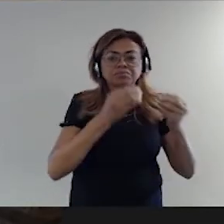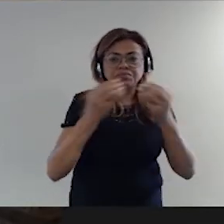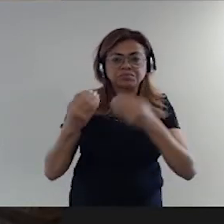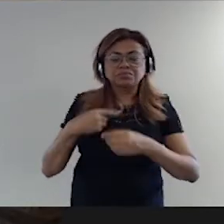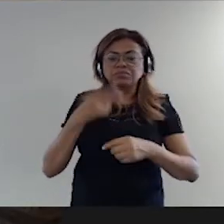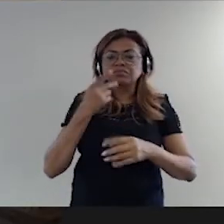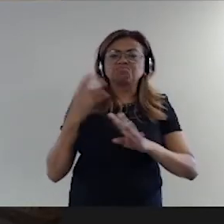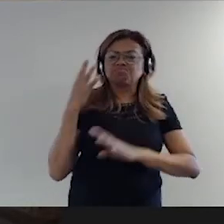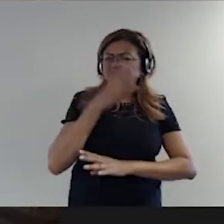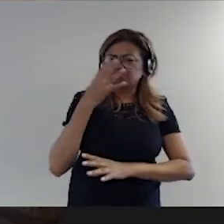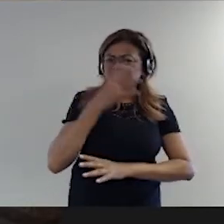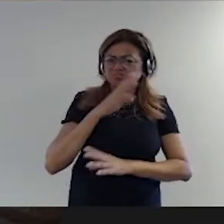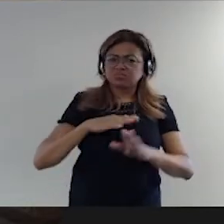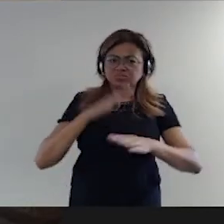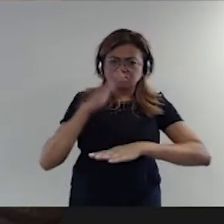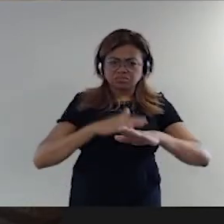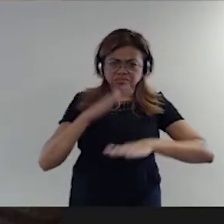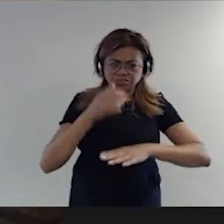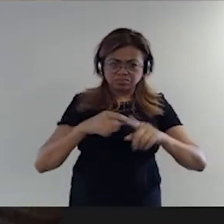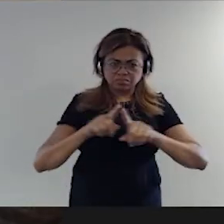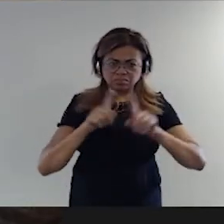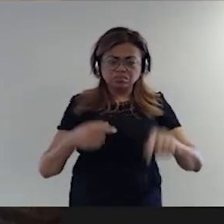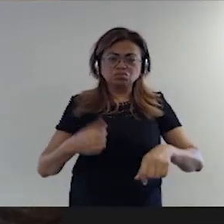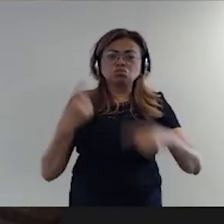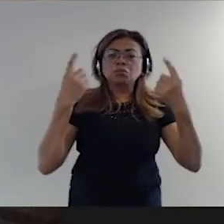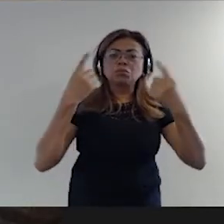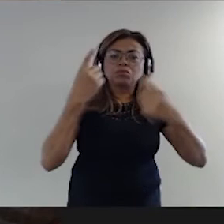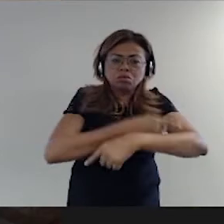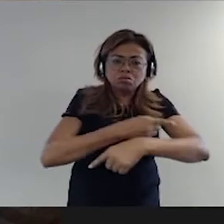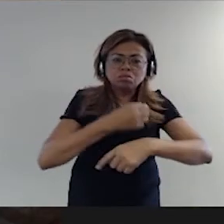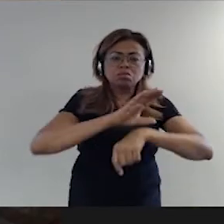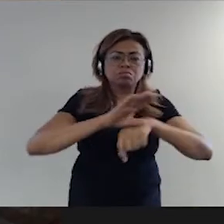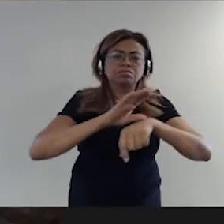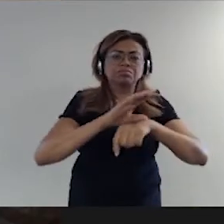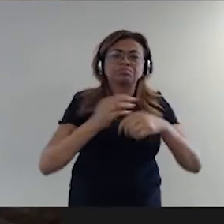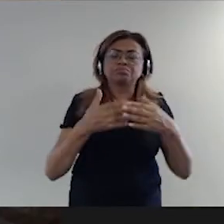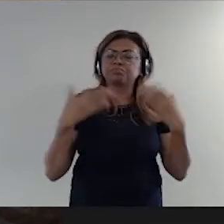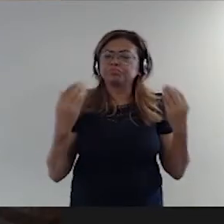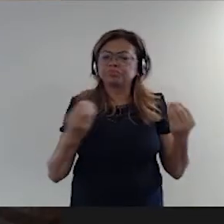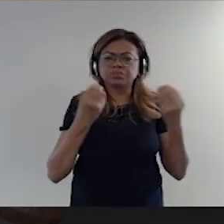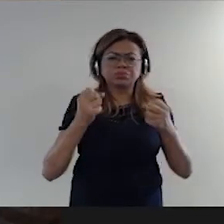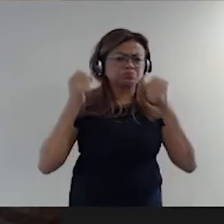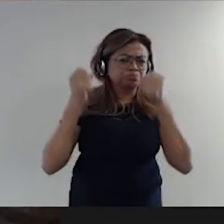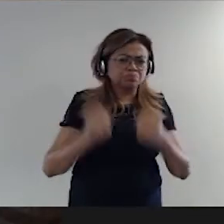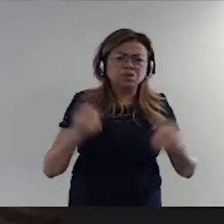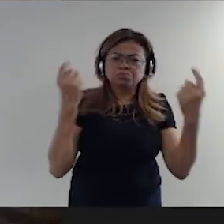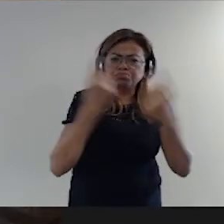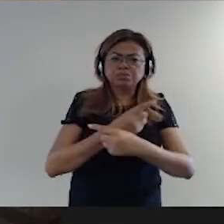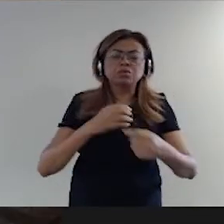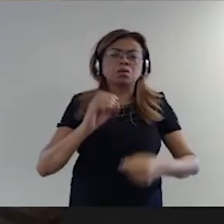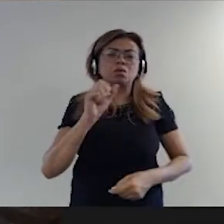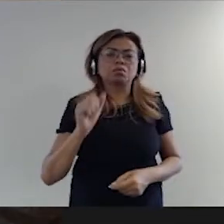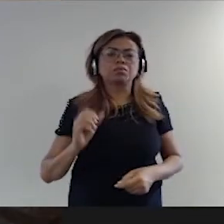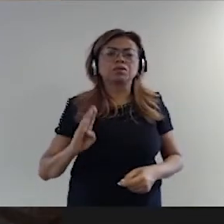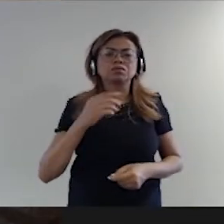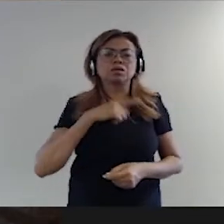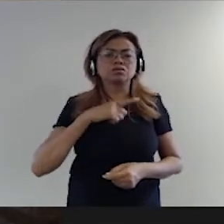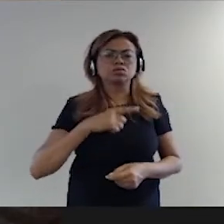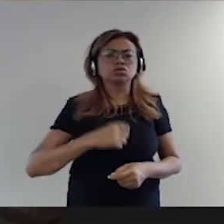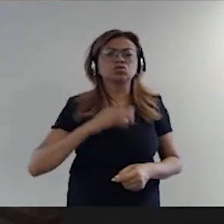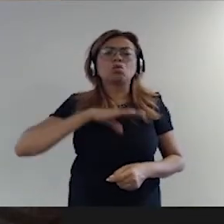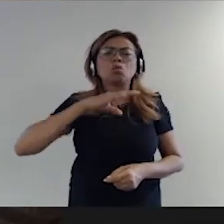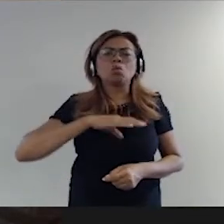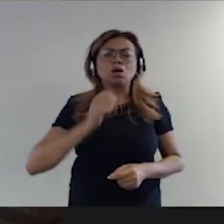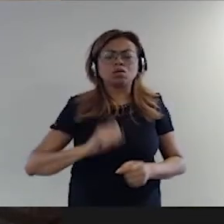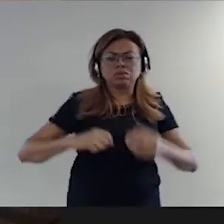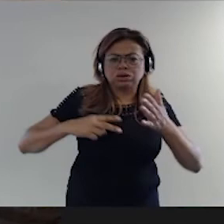de muita ofensiva contra a Constituição e contra os poderes constituídos. A OAB tem tido coragem de reagir de forma